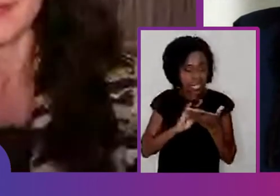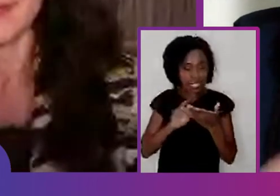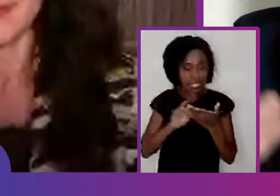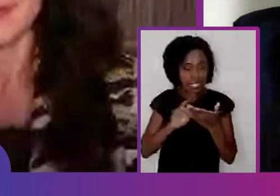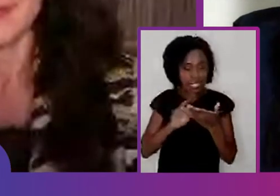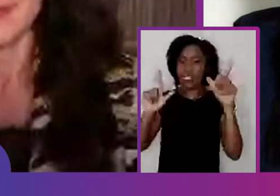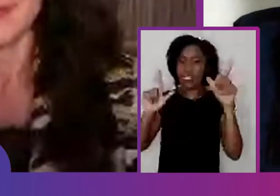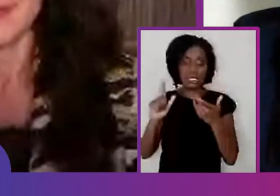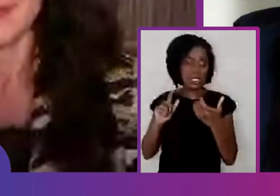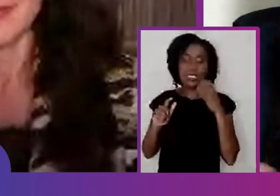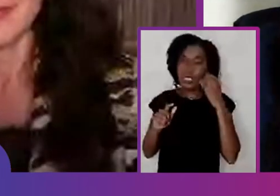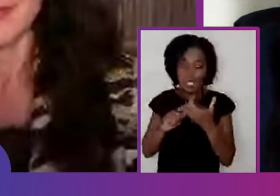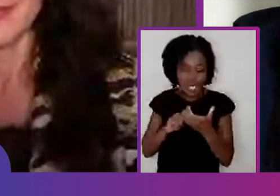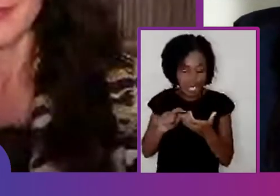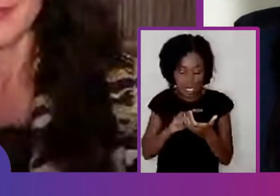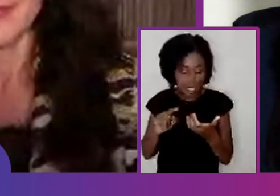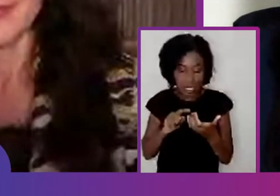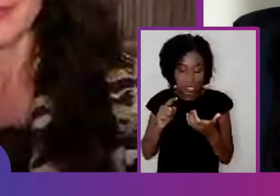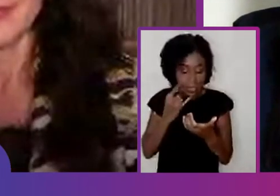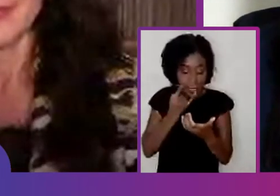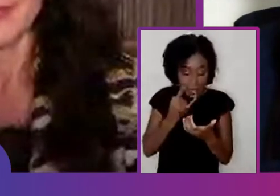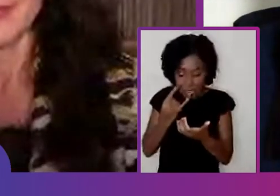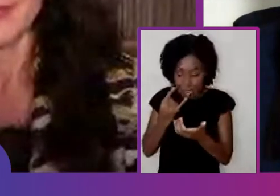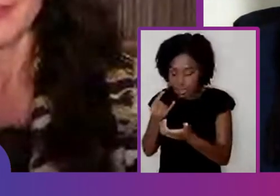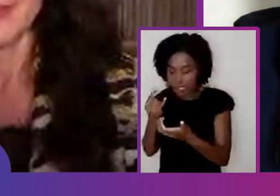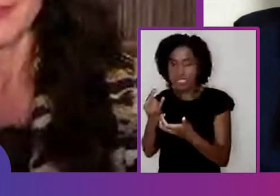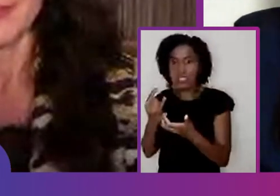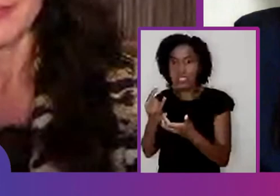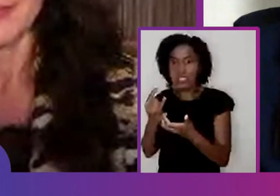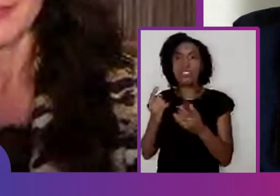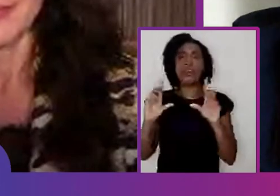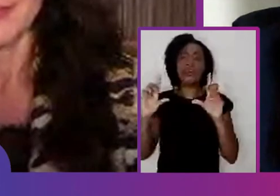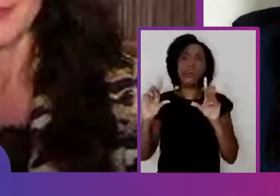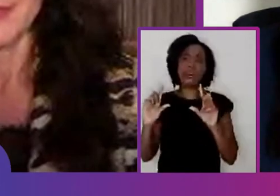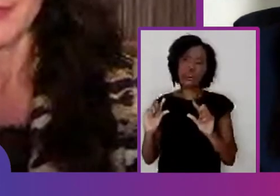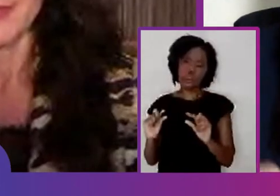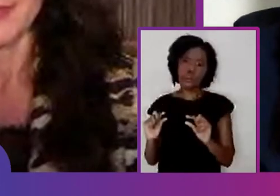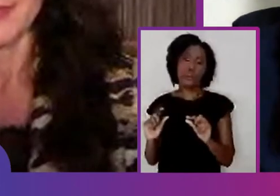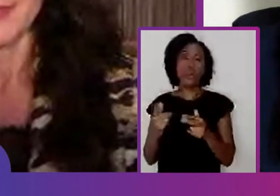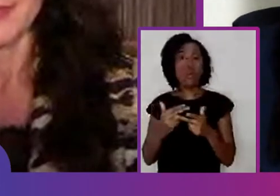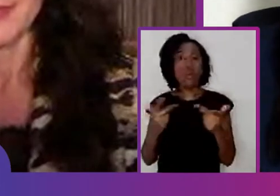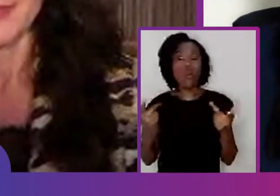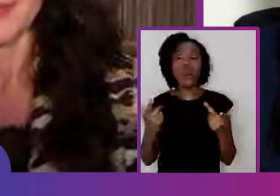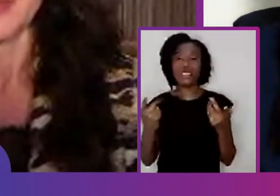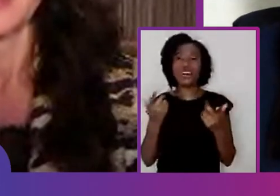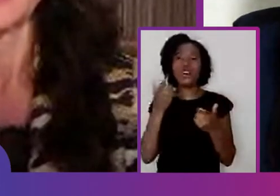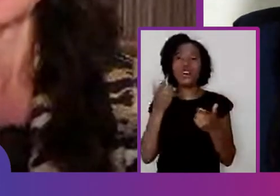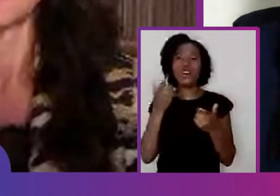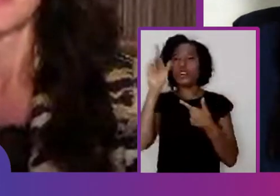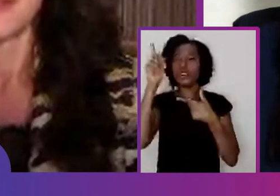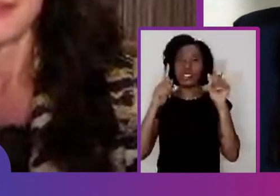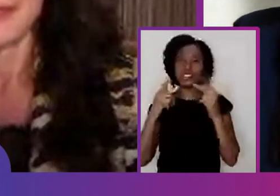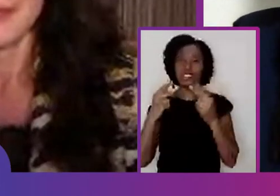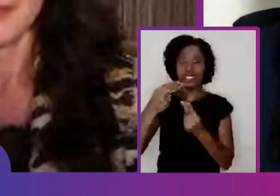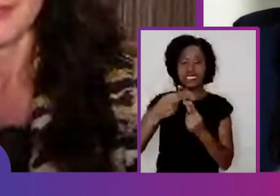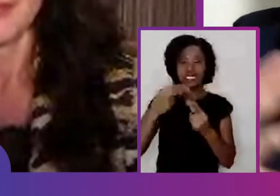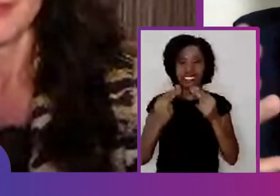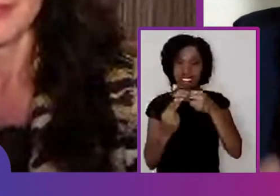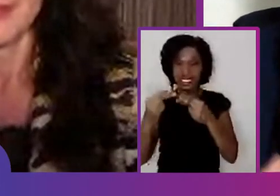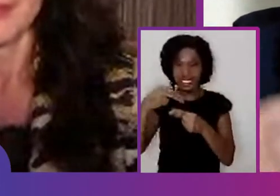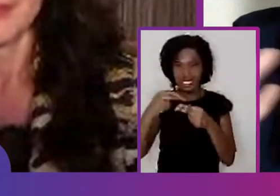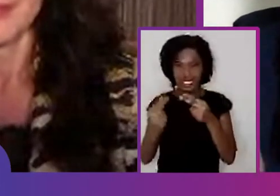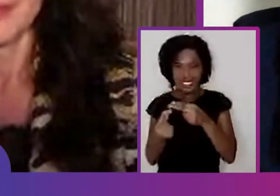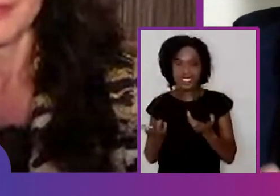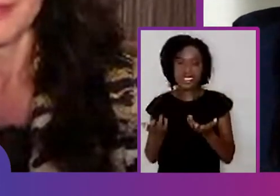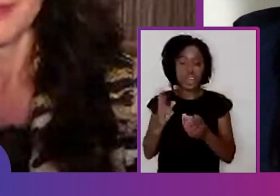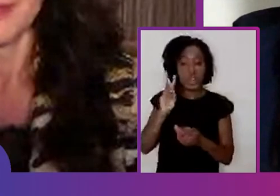alimentos para que elas possam aprender coisas da vida. Montar um quebra-cabeça com elas, conversar com elas sobre